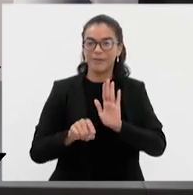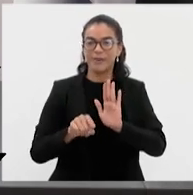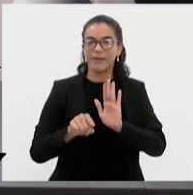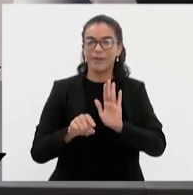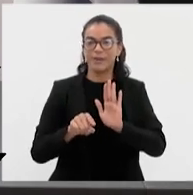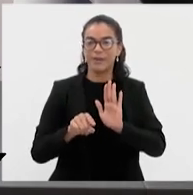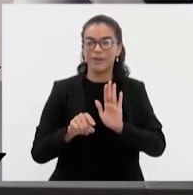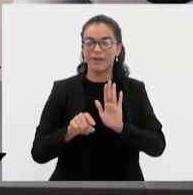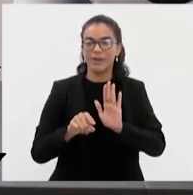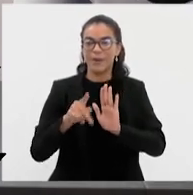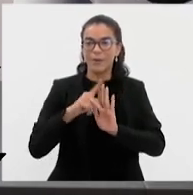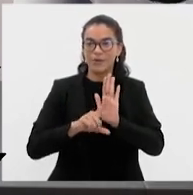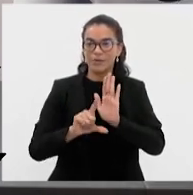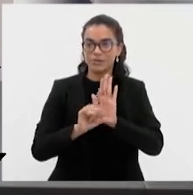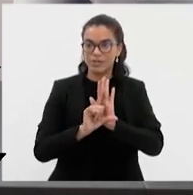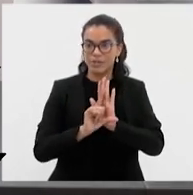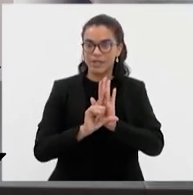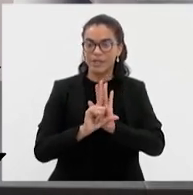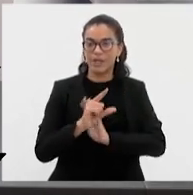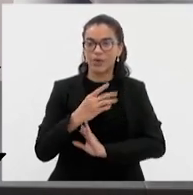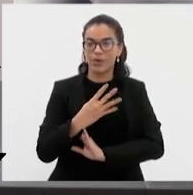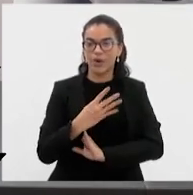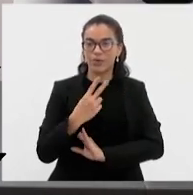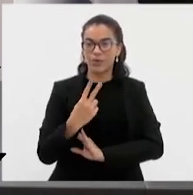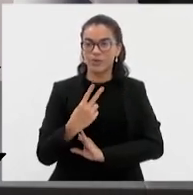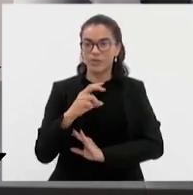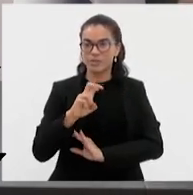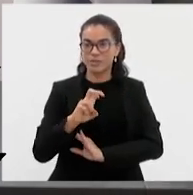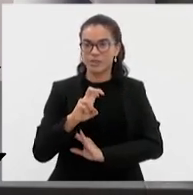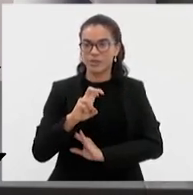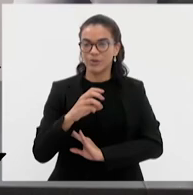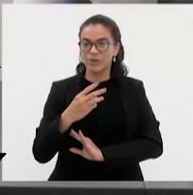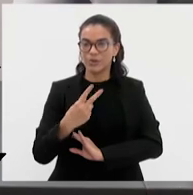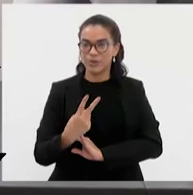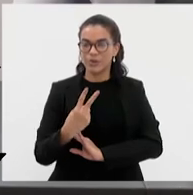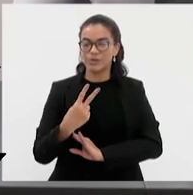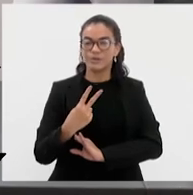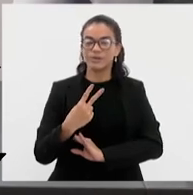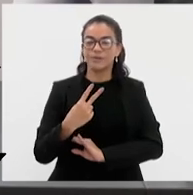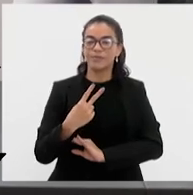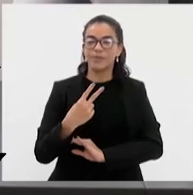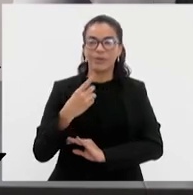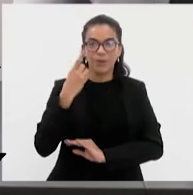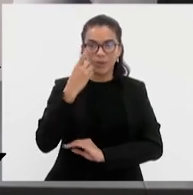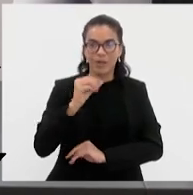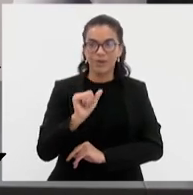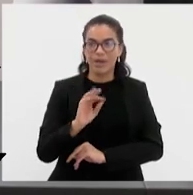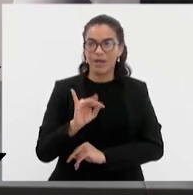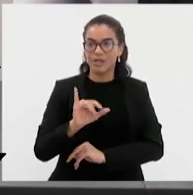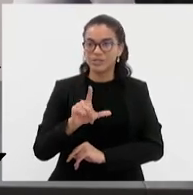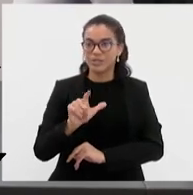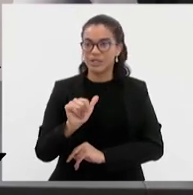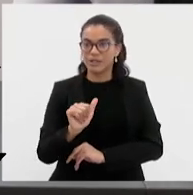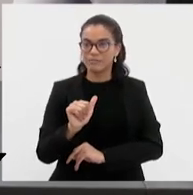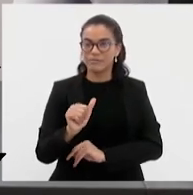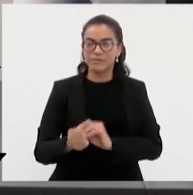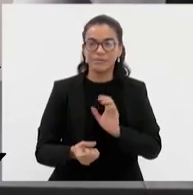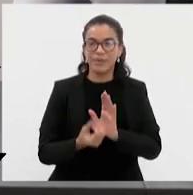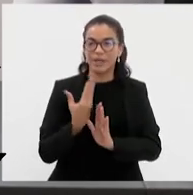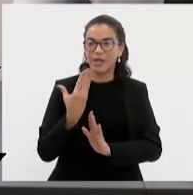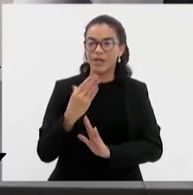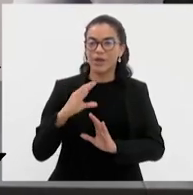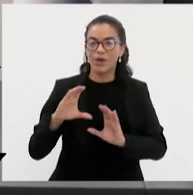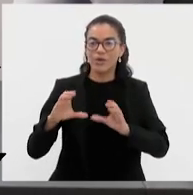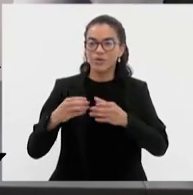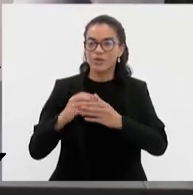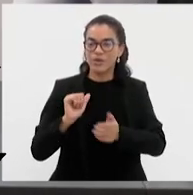o projeto de lei 4254 de 18, de autoria do deputado Átila Nunes, que institui o circuito estadual